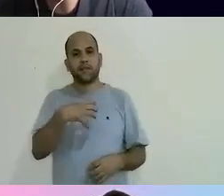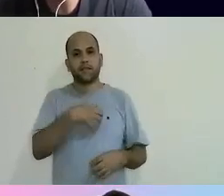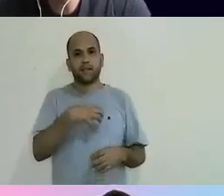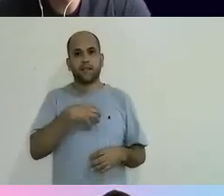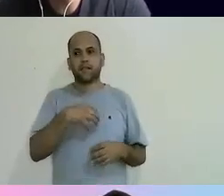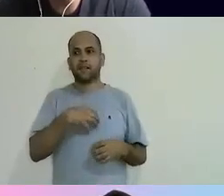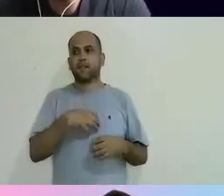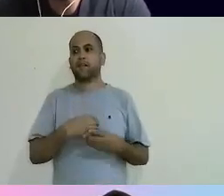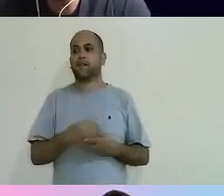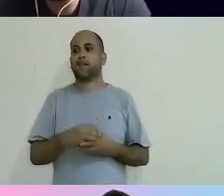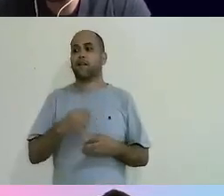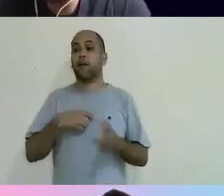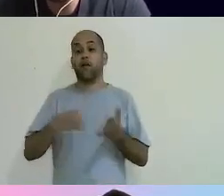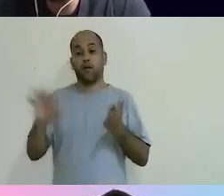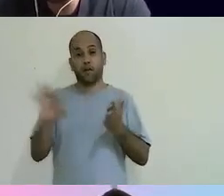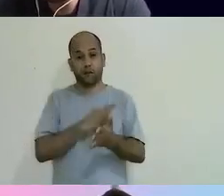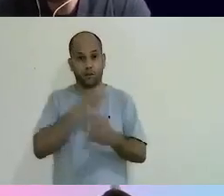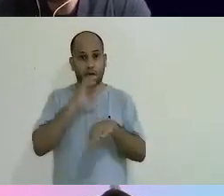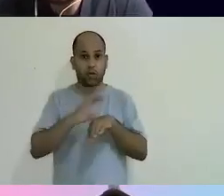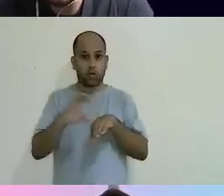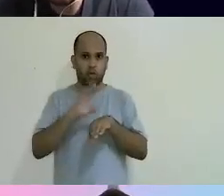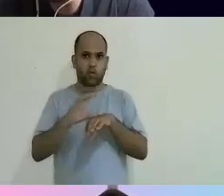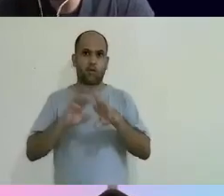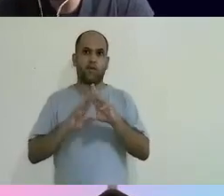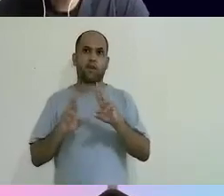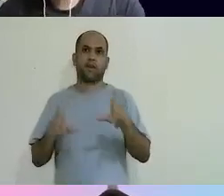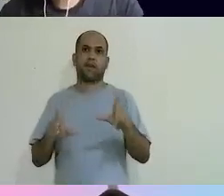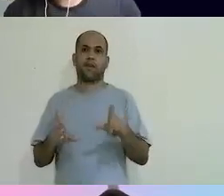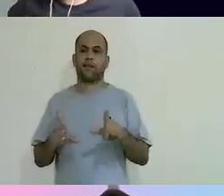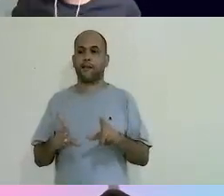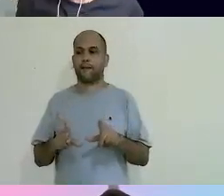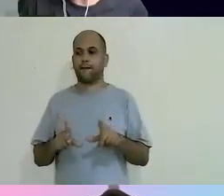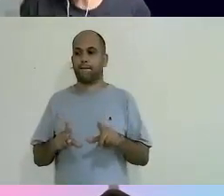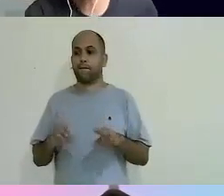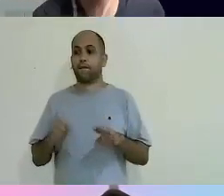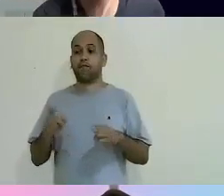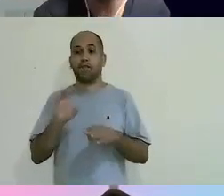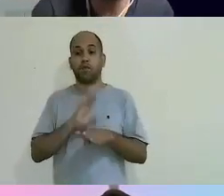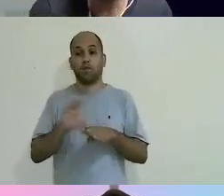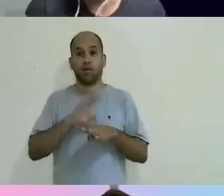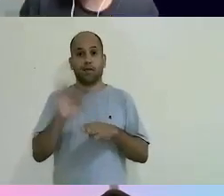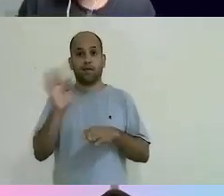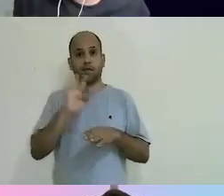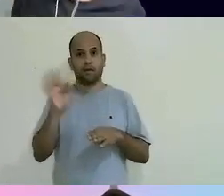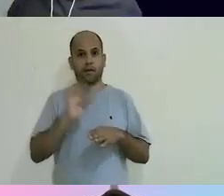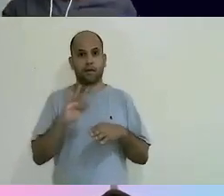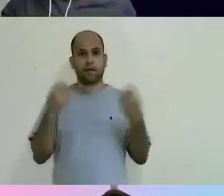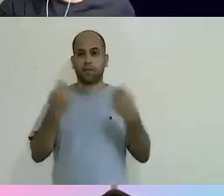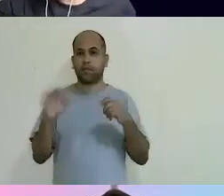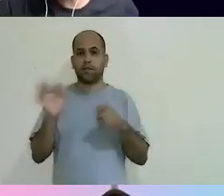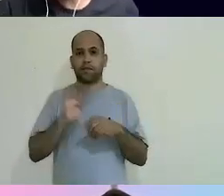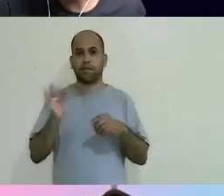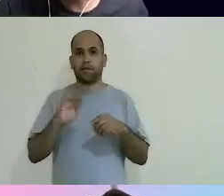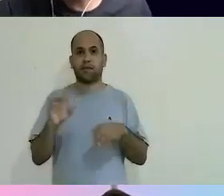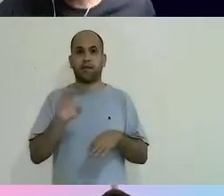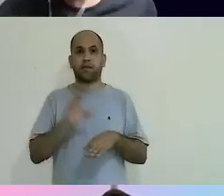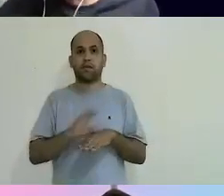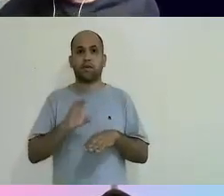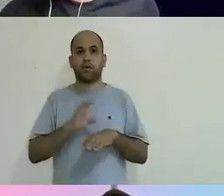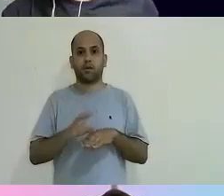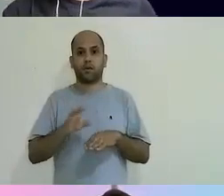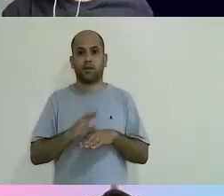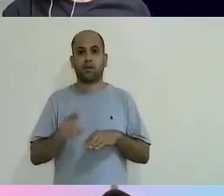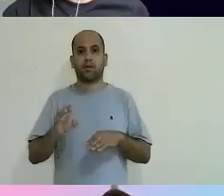me matricular em um curso diferente. E aí eu não falo um curso de faculdade, você não precisa fazer uma graduação, você pode ir para Udemy,